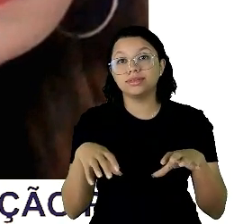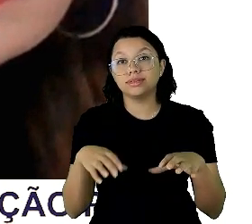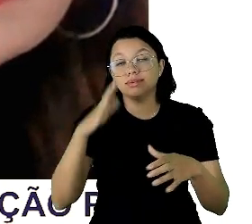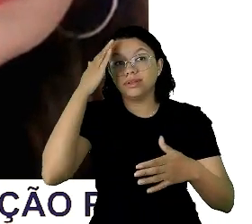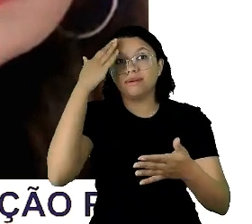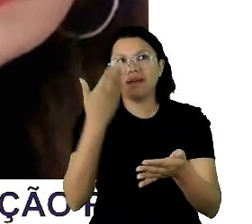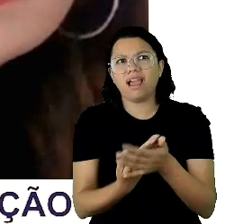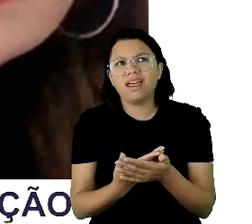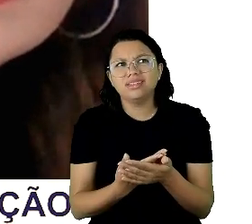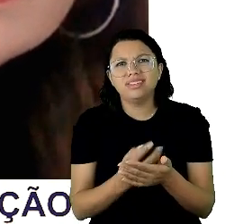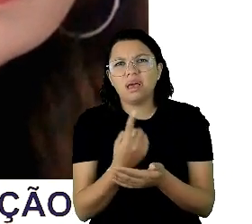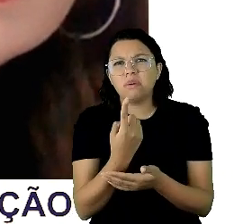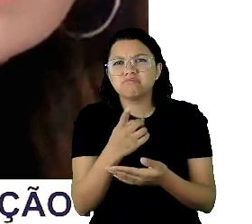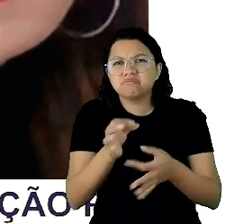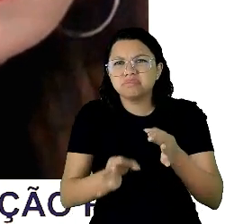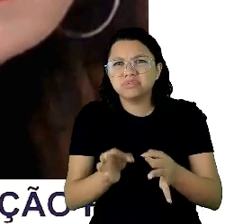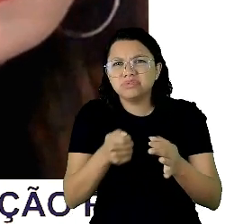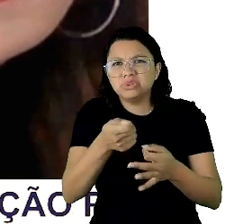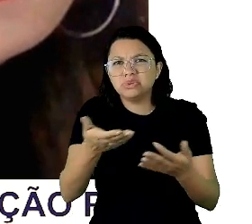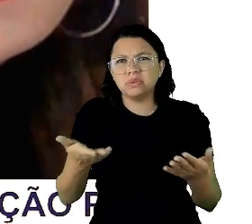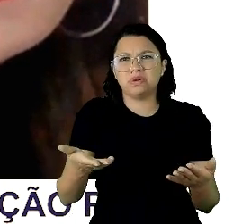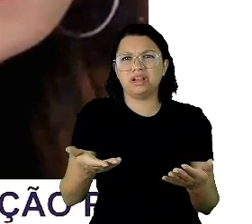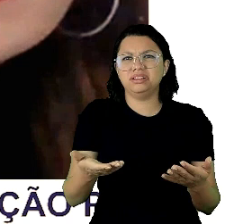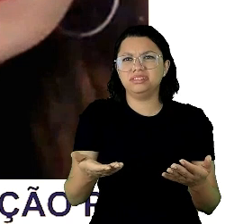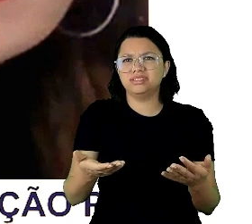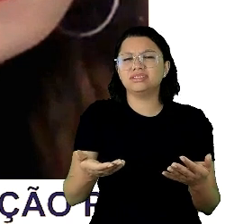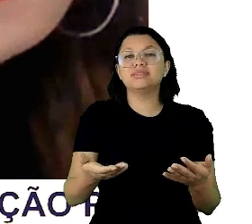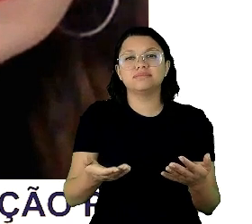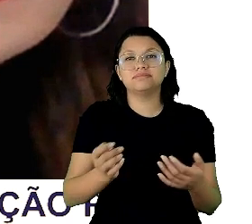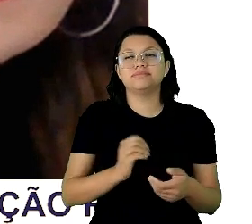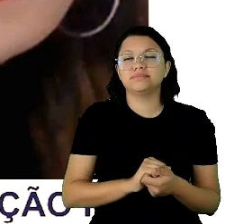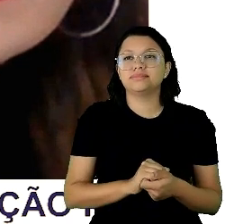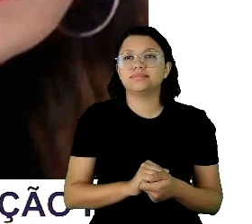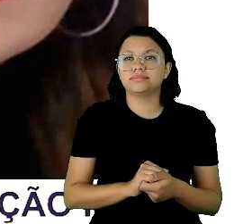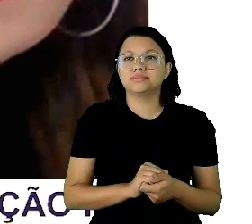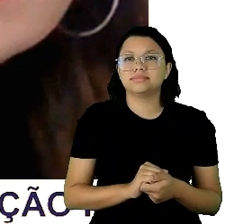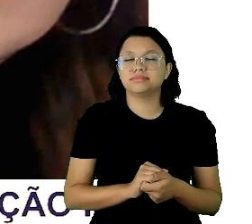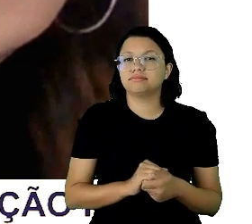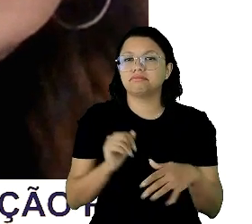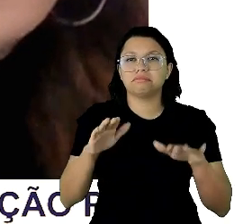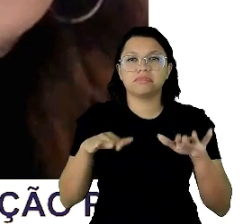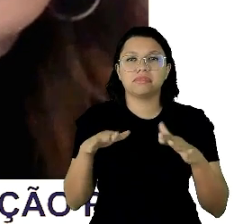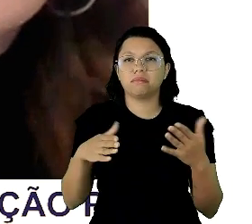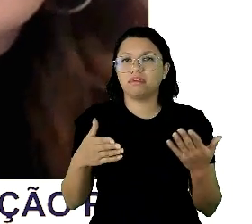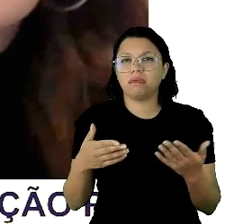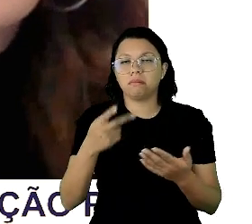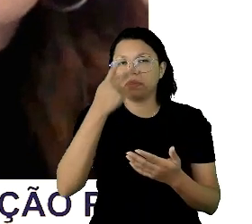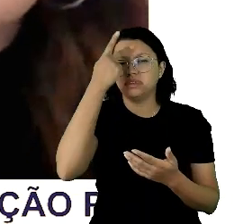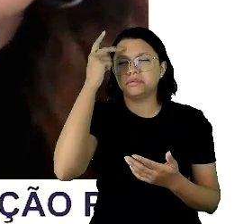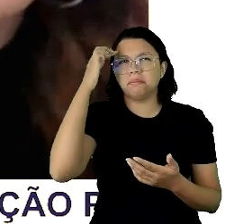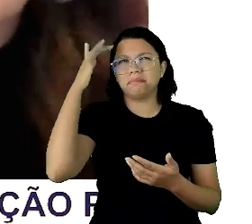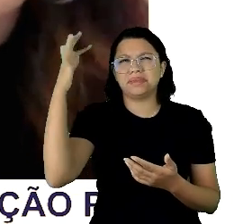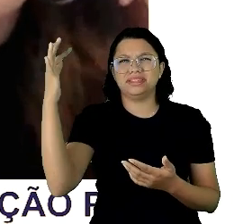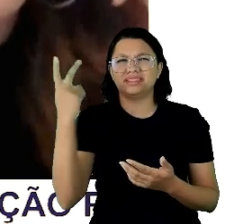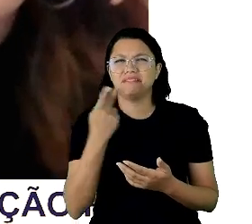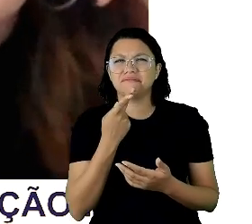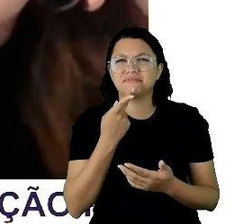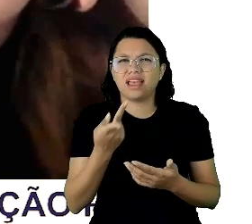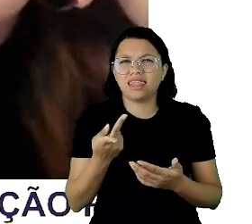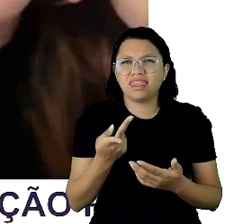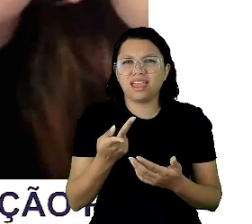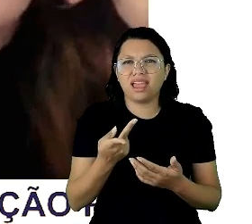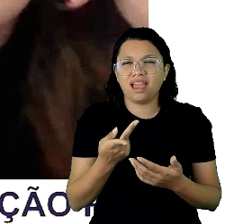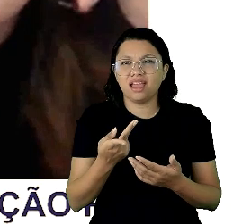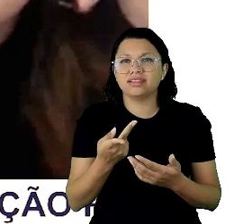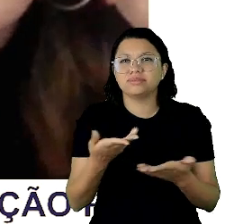qualquer circunstância, pudesse pensar e falar alguma coisa dessa, menos ainda tratando justamente numa vara que